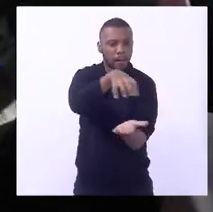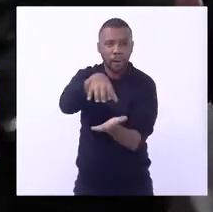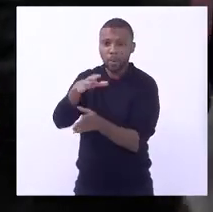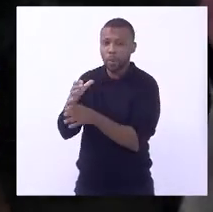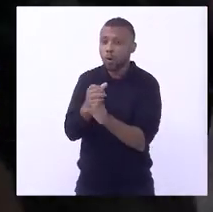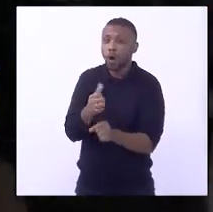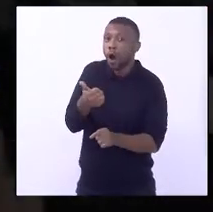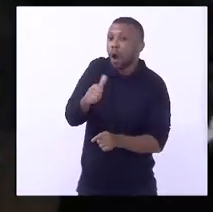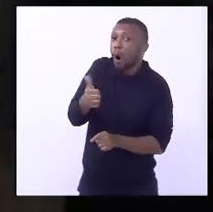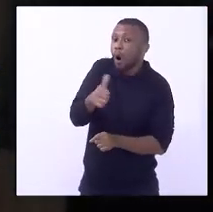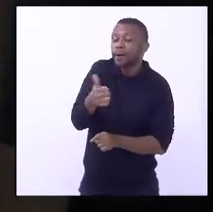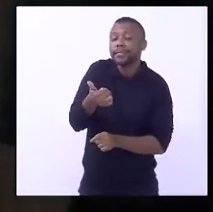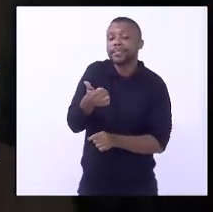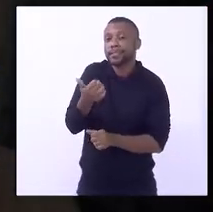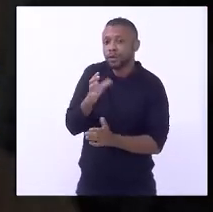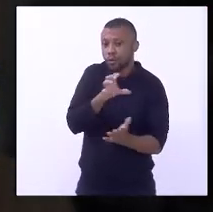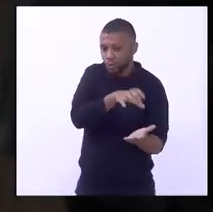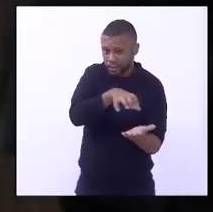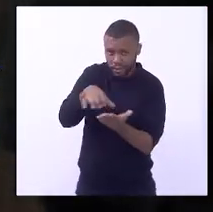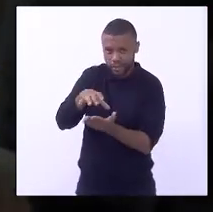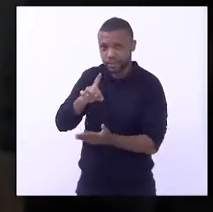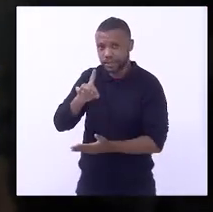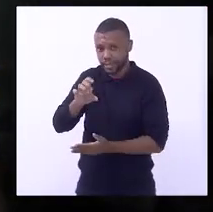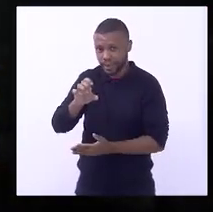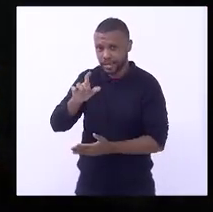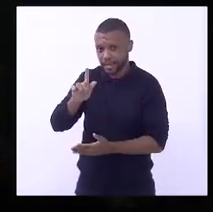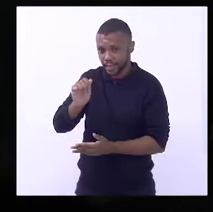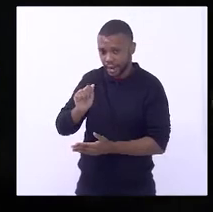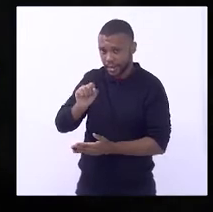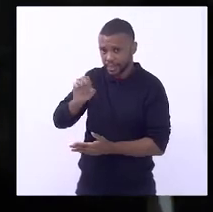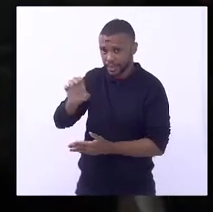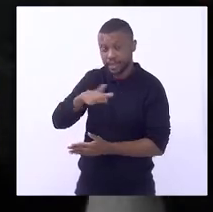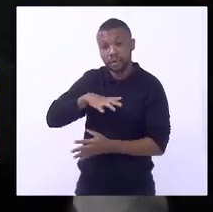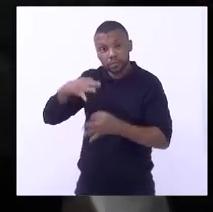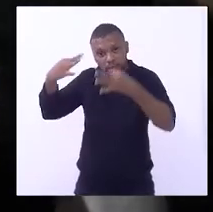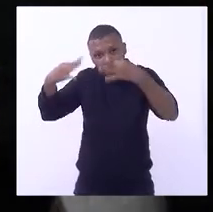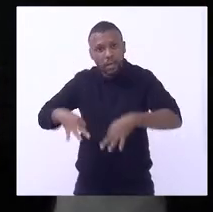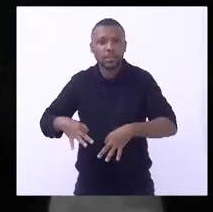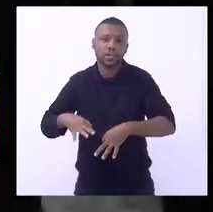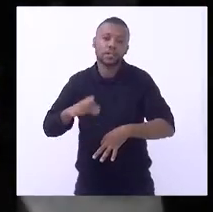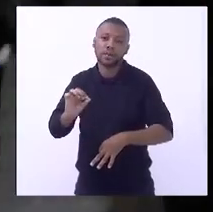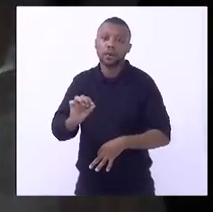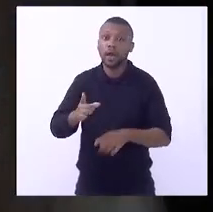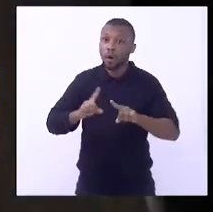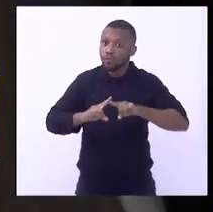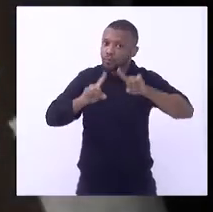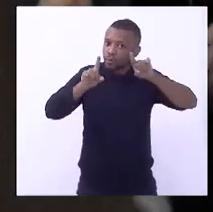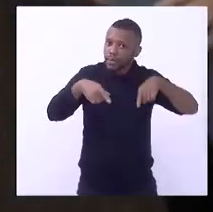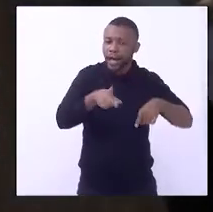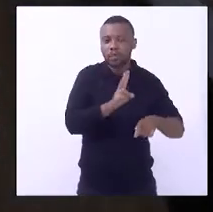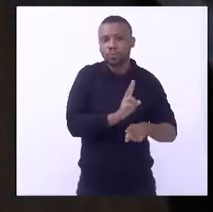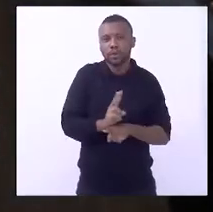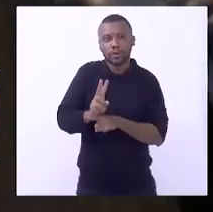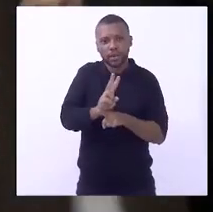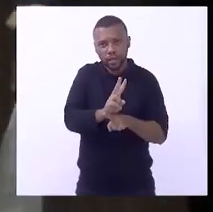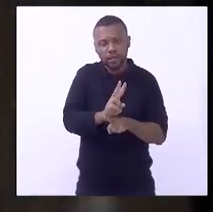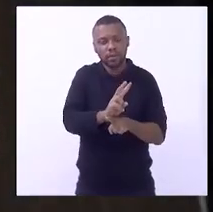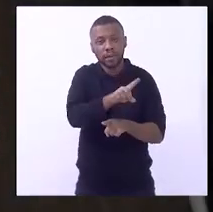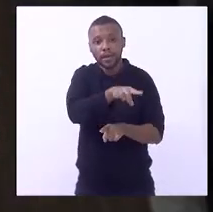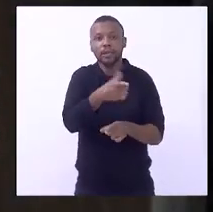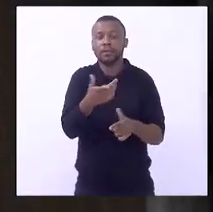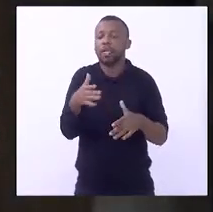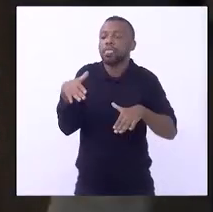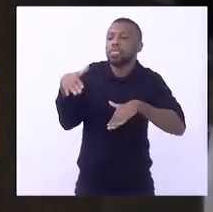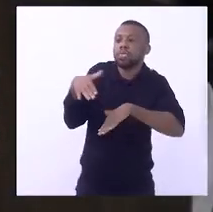DEGAS, com certeza absoluta, nós podemos garantir que os agentes do DEGAS são